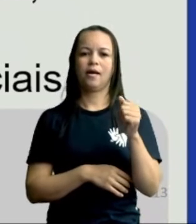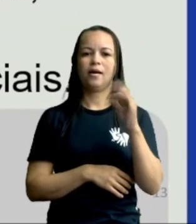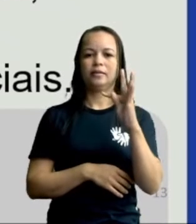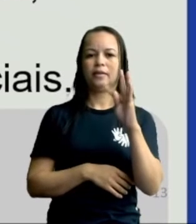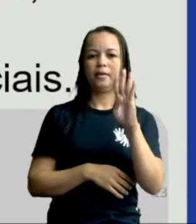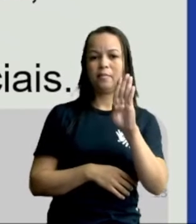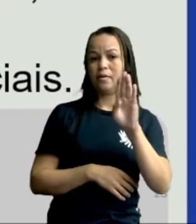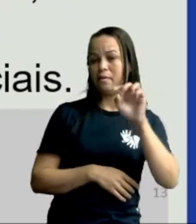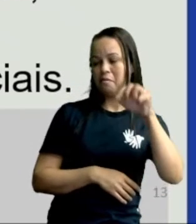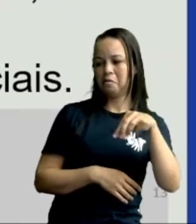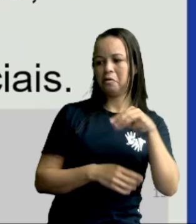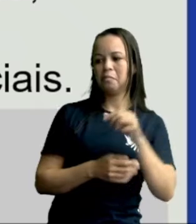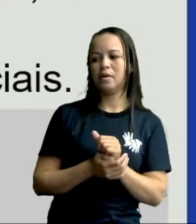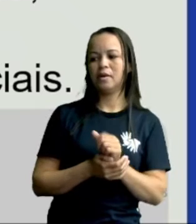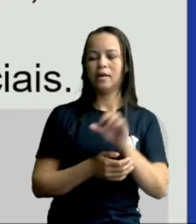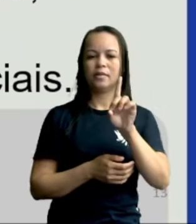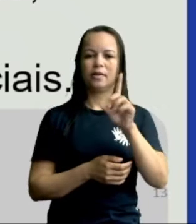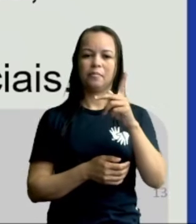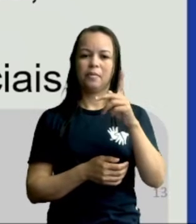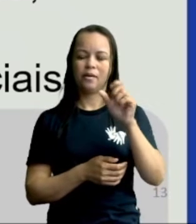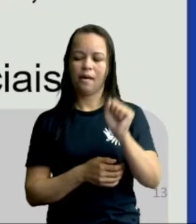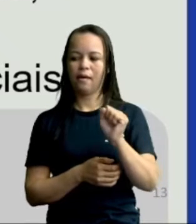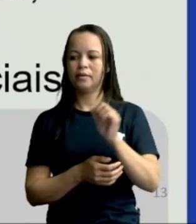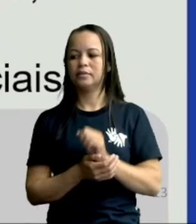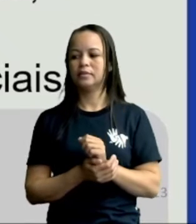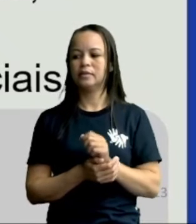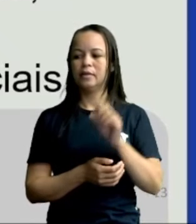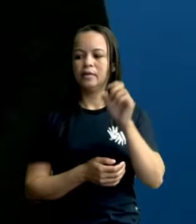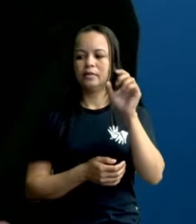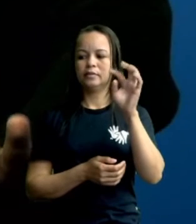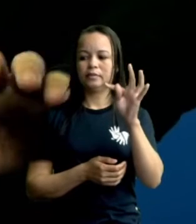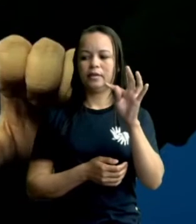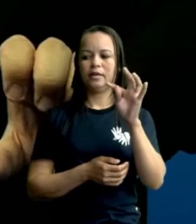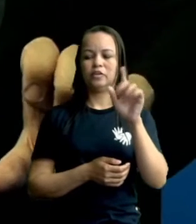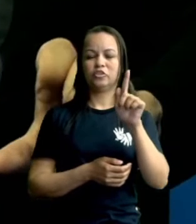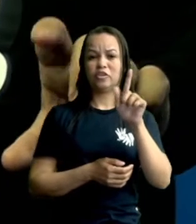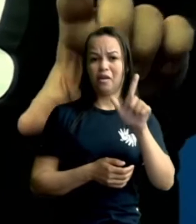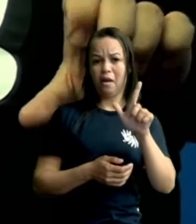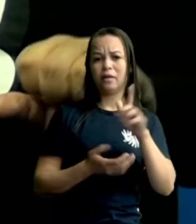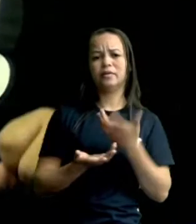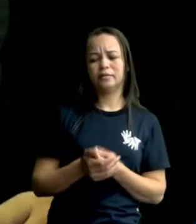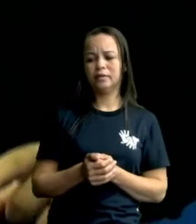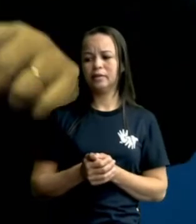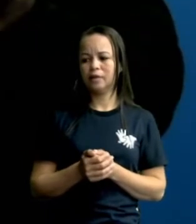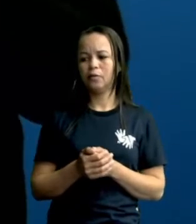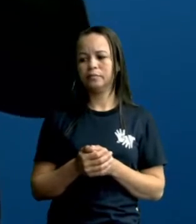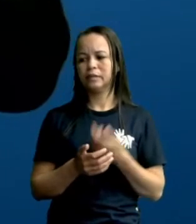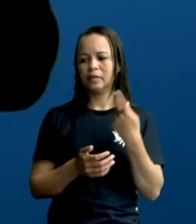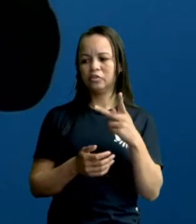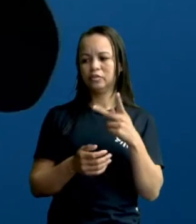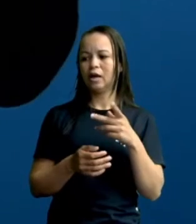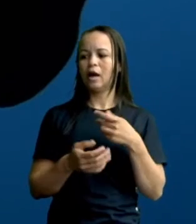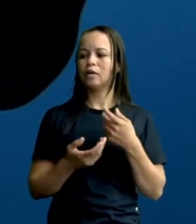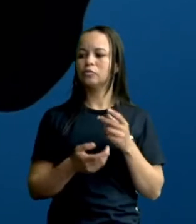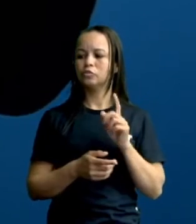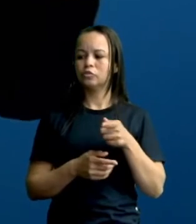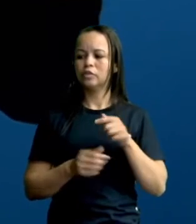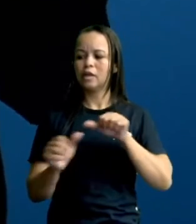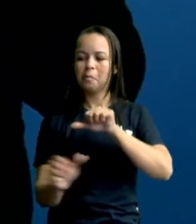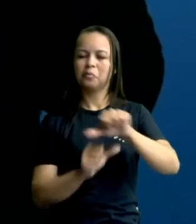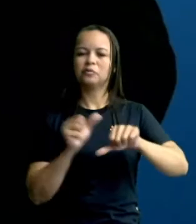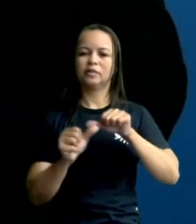mudanças regionais, culturais e sociais. Volta para mim. Vê só, gente. Uma coisa